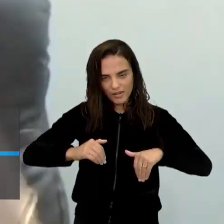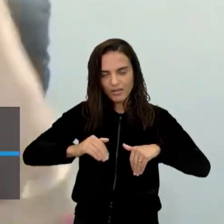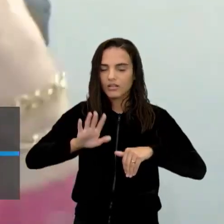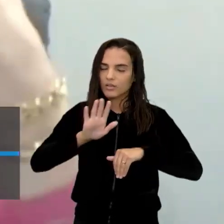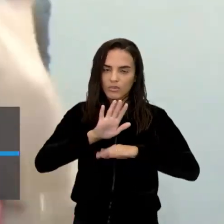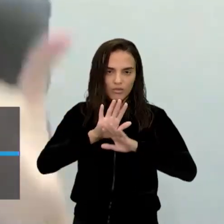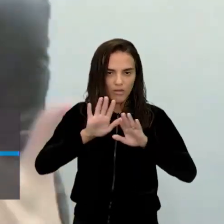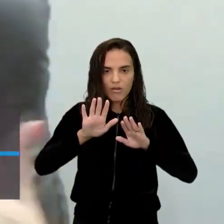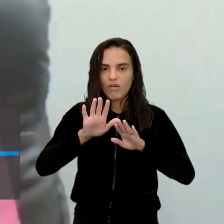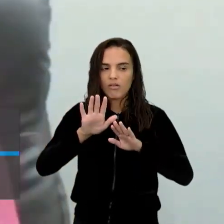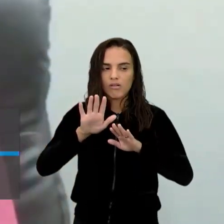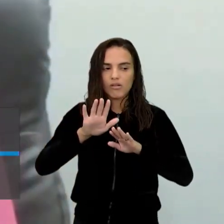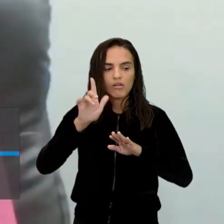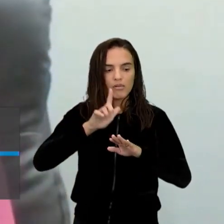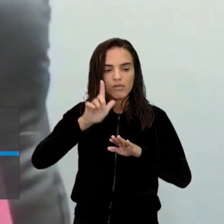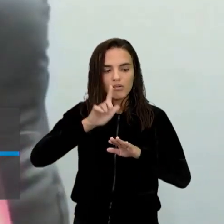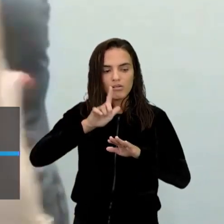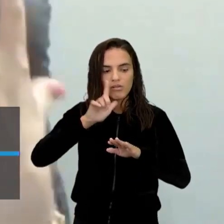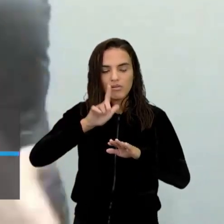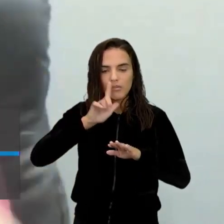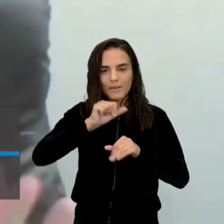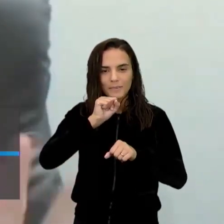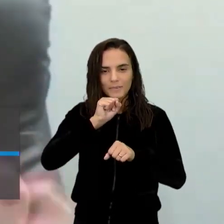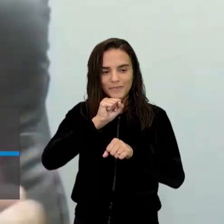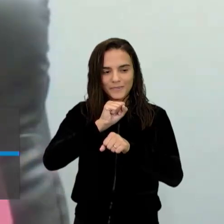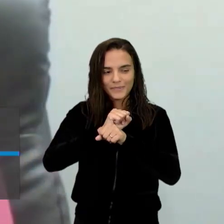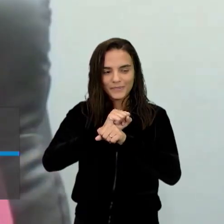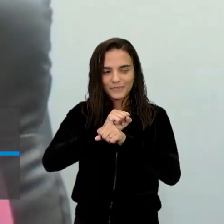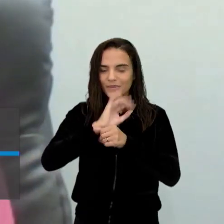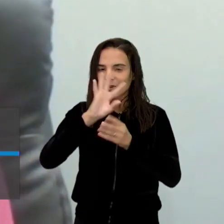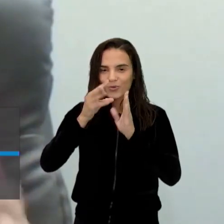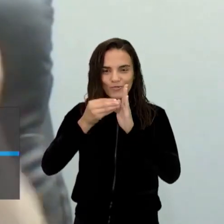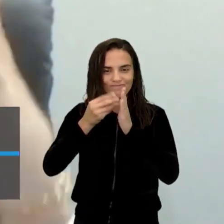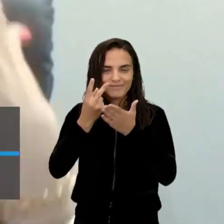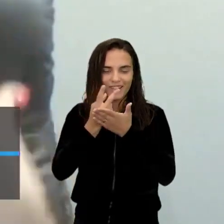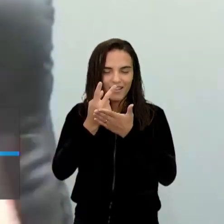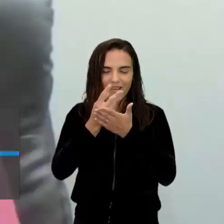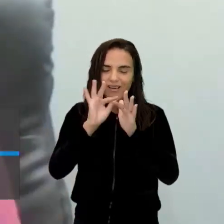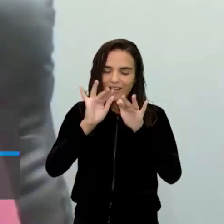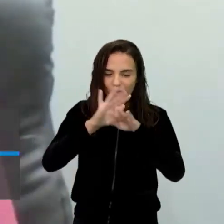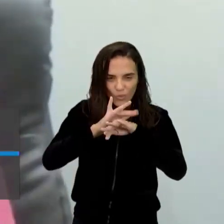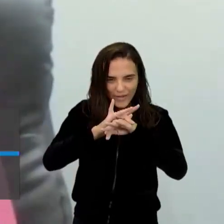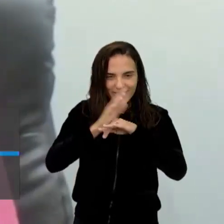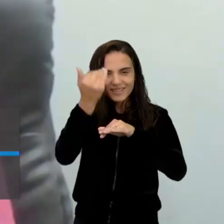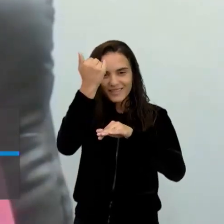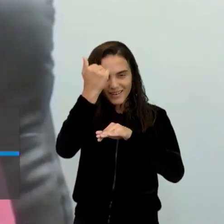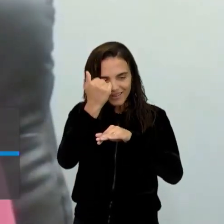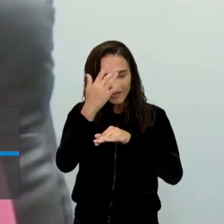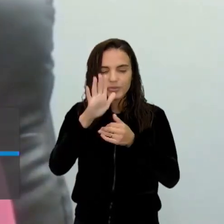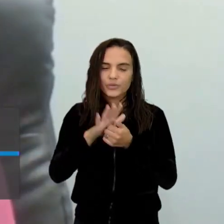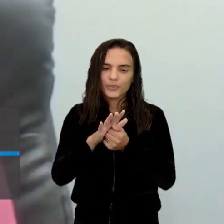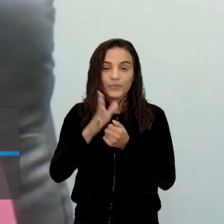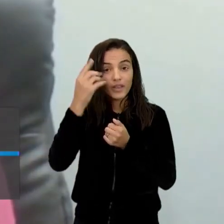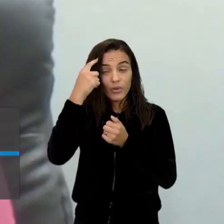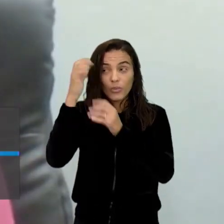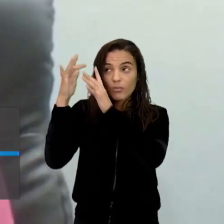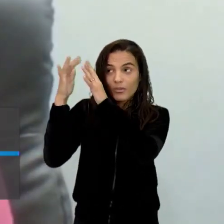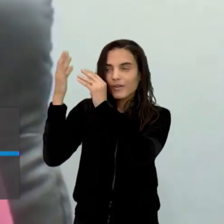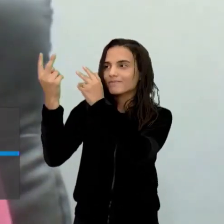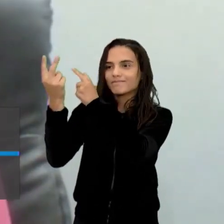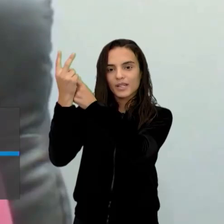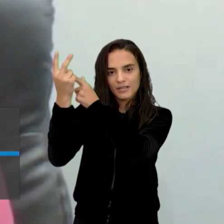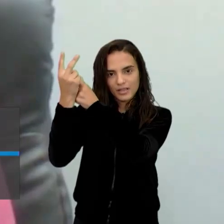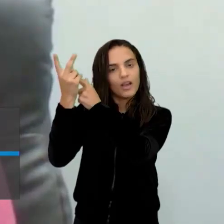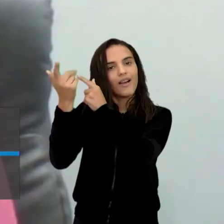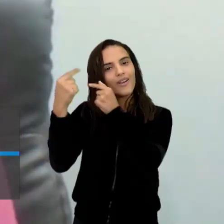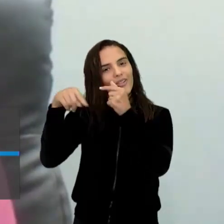conseguem, têm a quadriplegia completamente comprometido externamente e o cognitivo preservadíssimo,